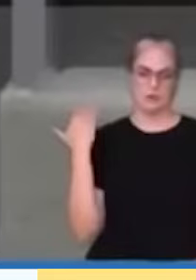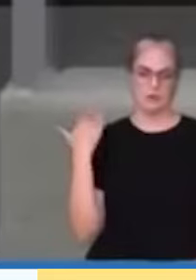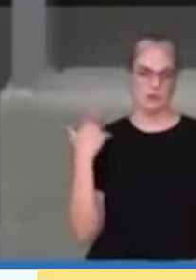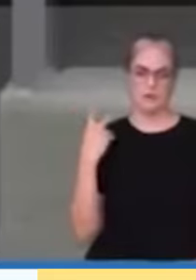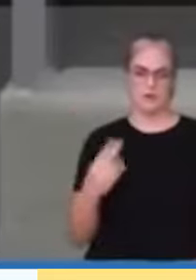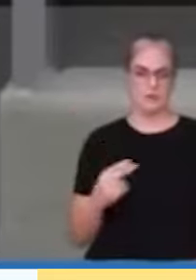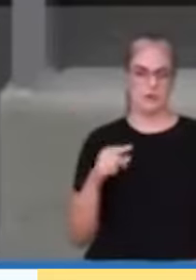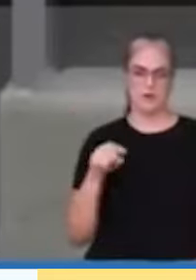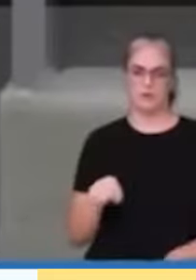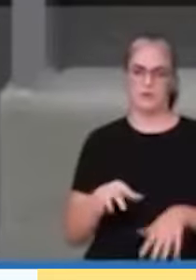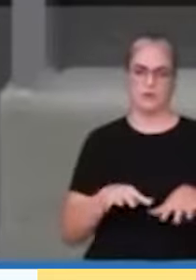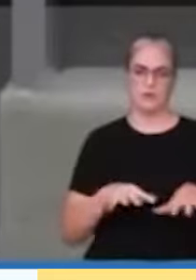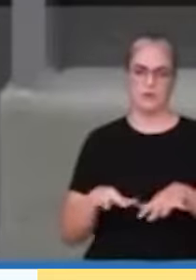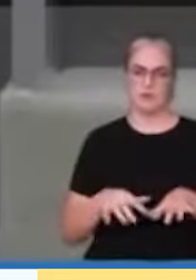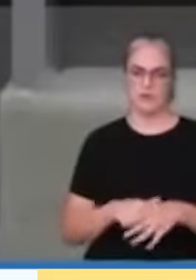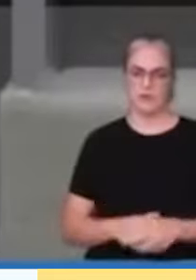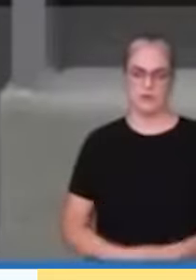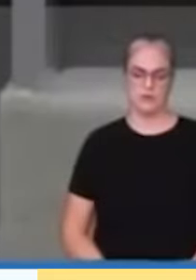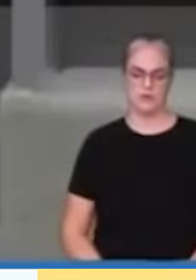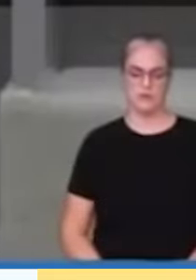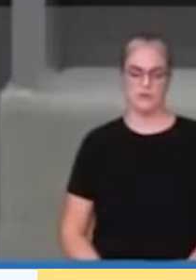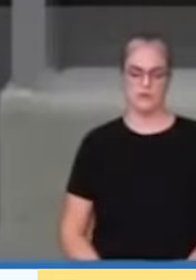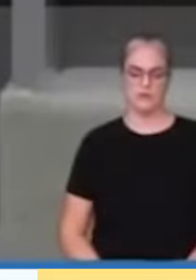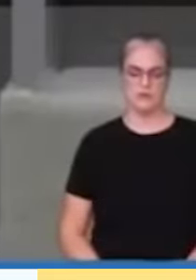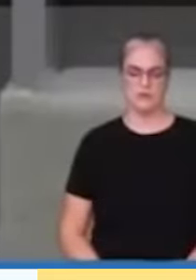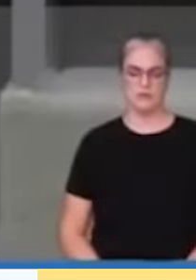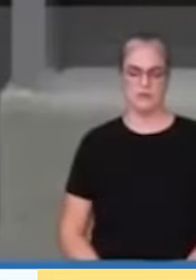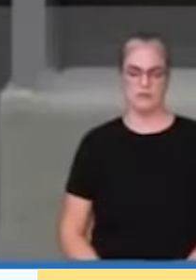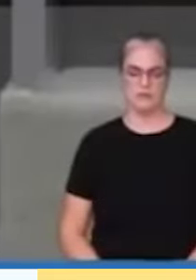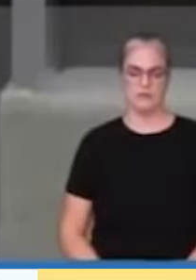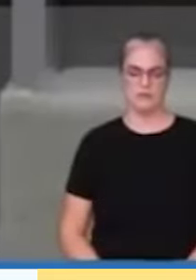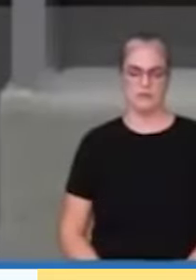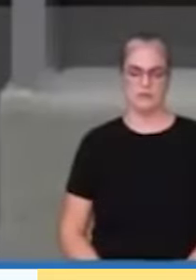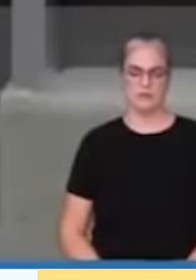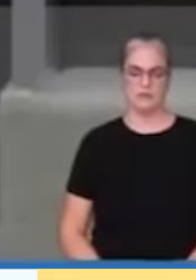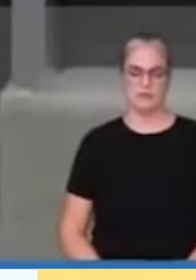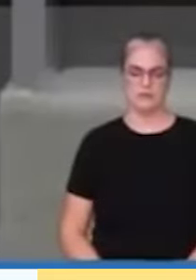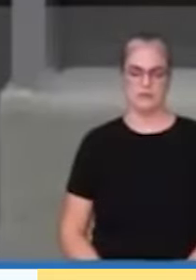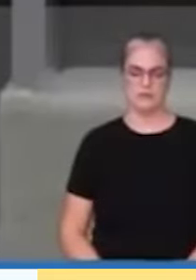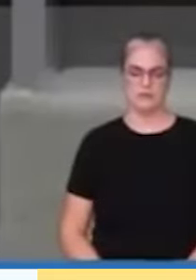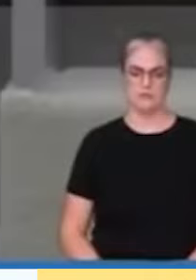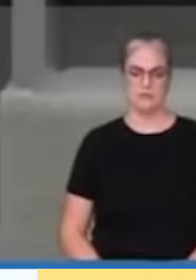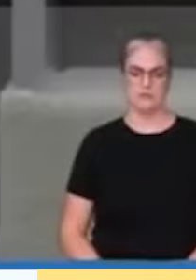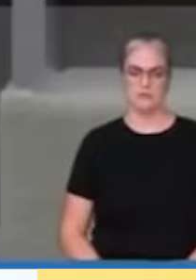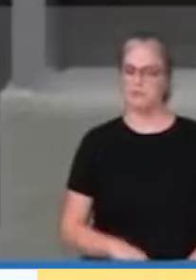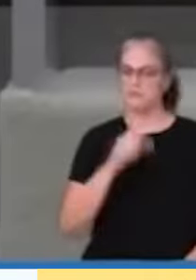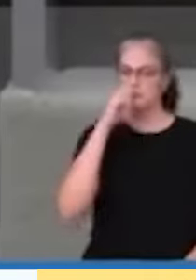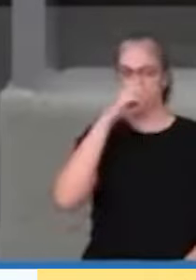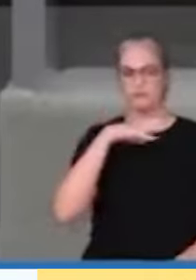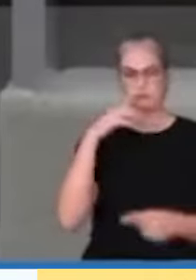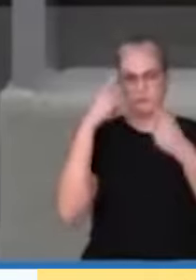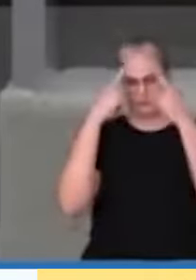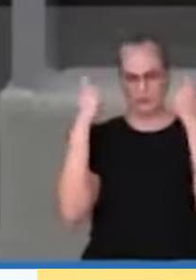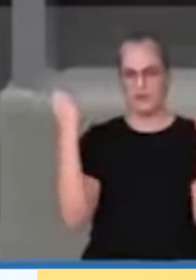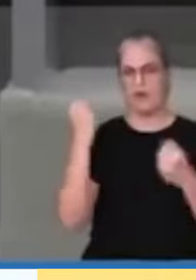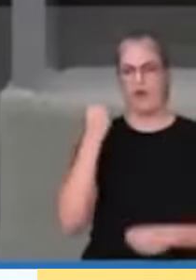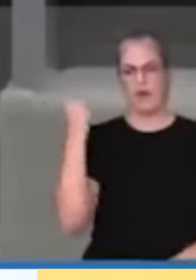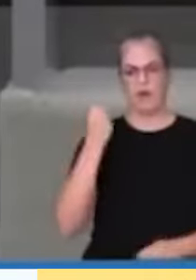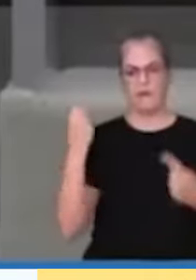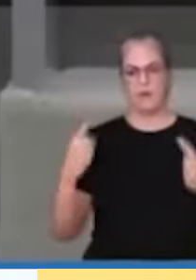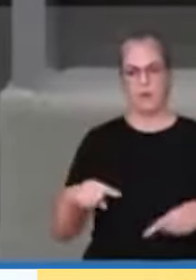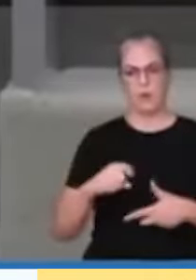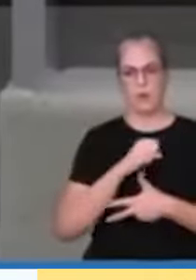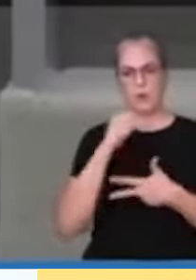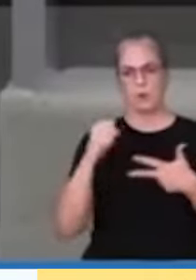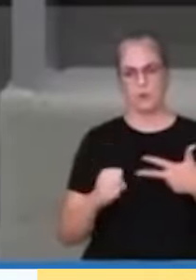um movimento que fosse tão ofensivo aos poderes, excetuando, é claro, o regime militar e outros,